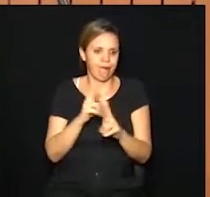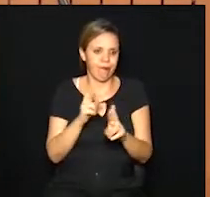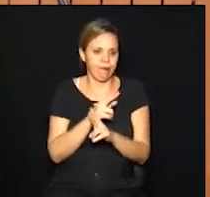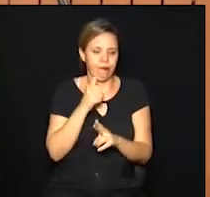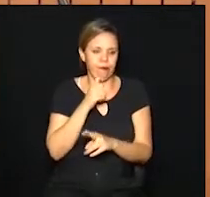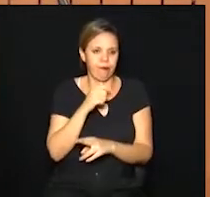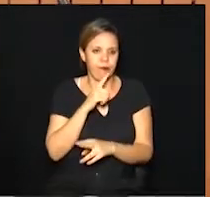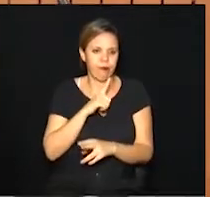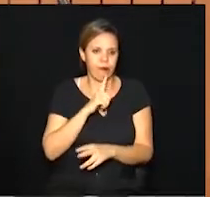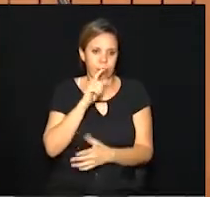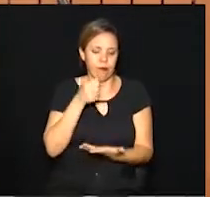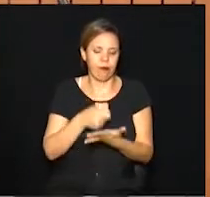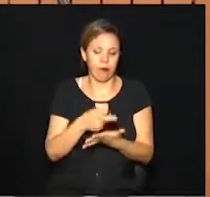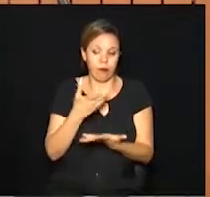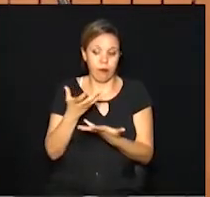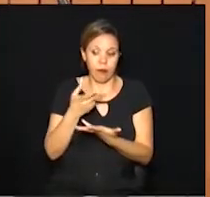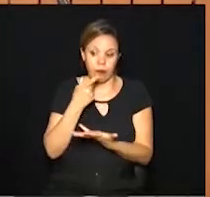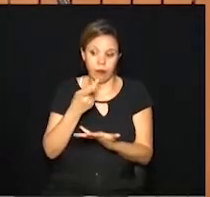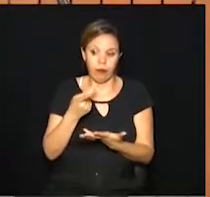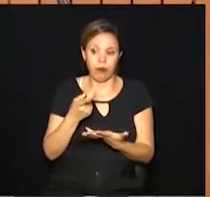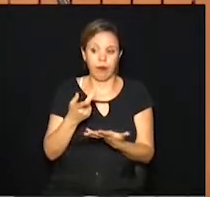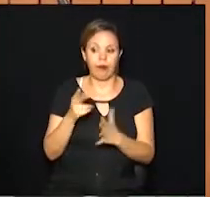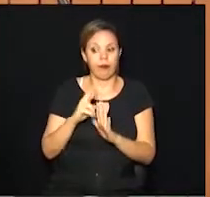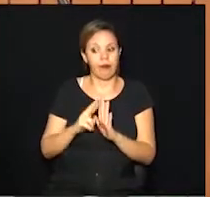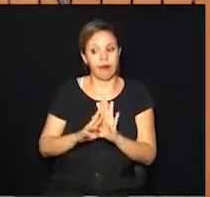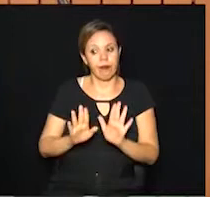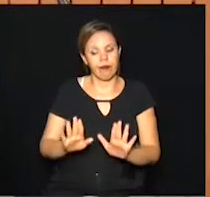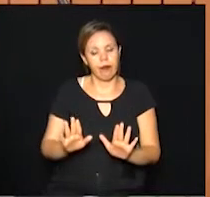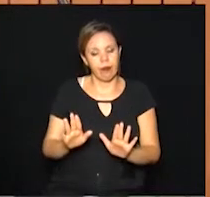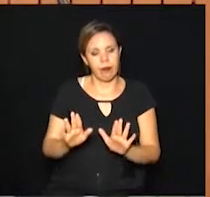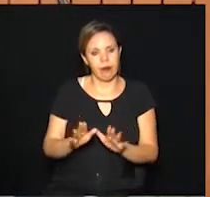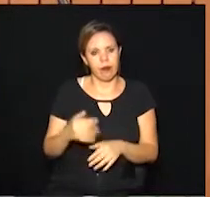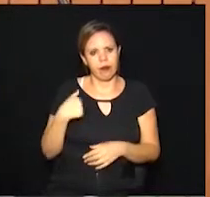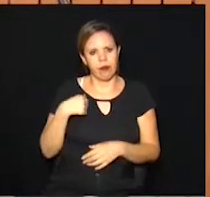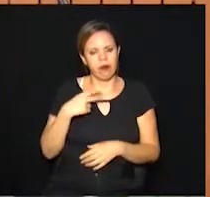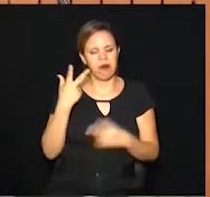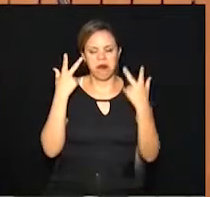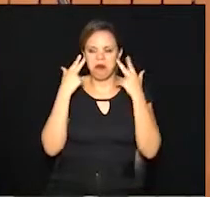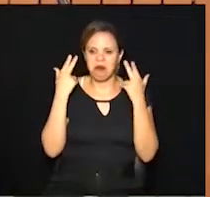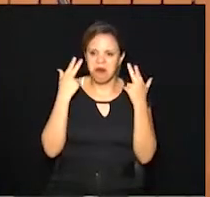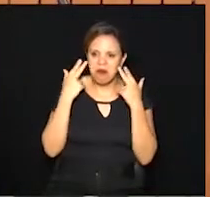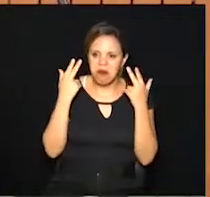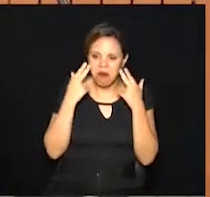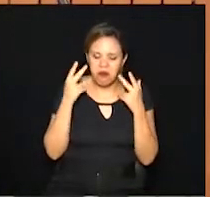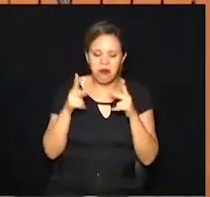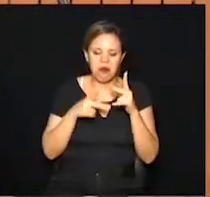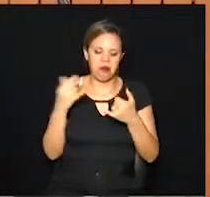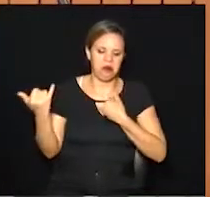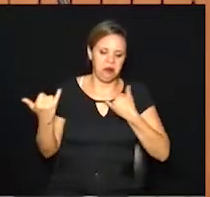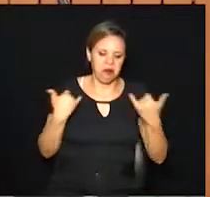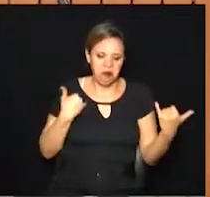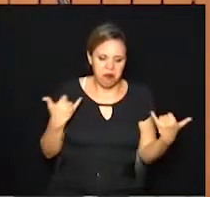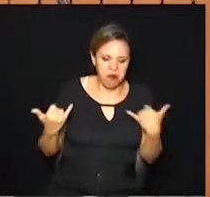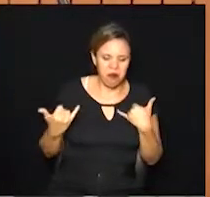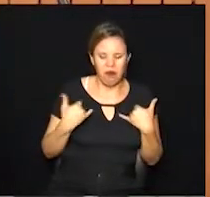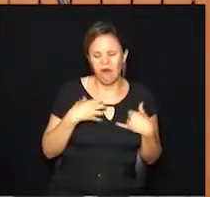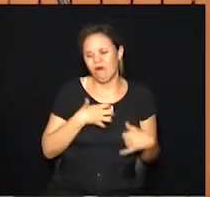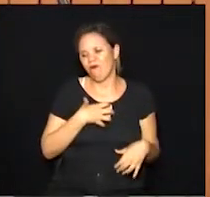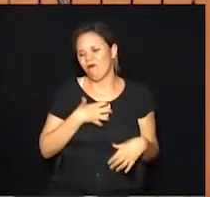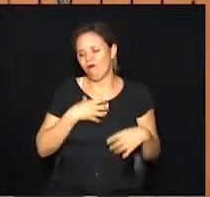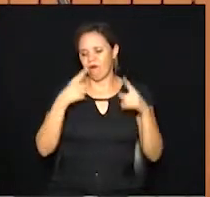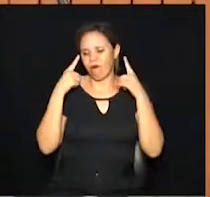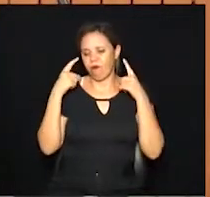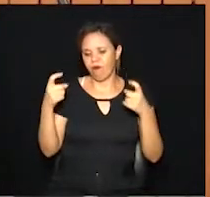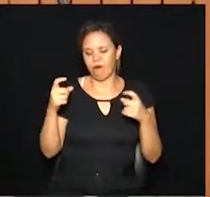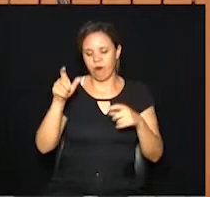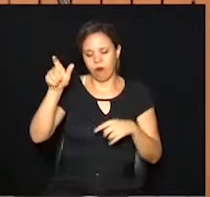mulher estabelece. Então, é muito, muito comum nós ouvirmos relatos, né, de mulheres que estão em situação de violência, em